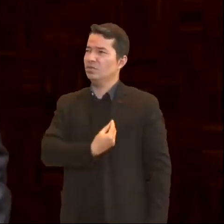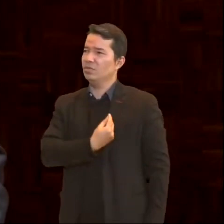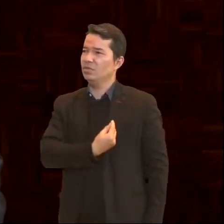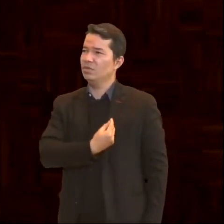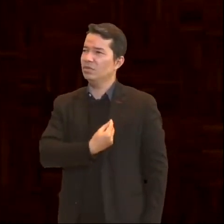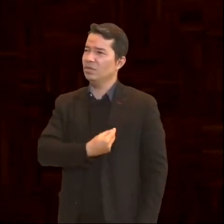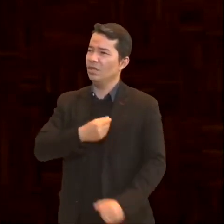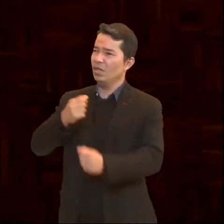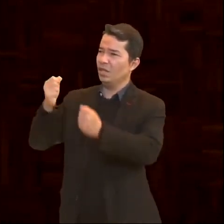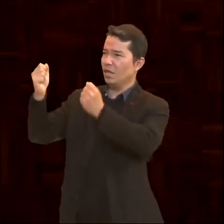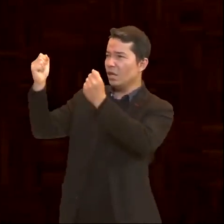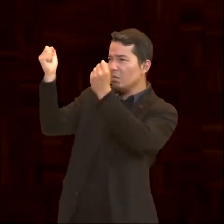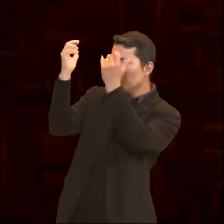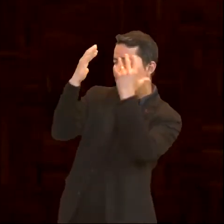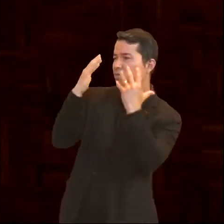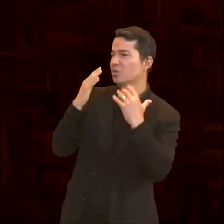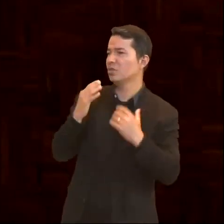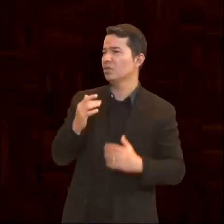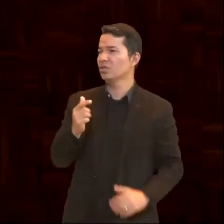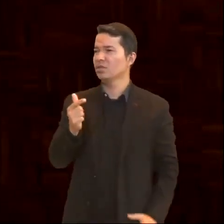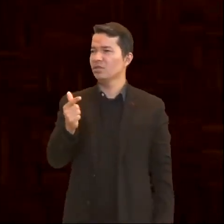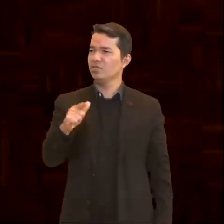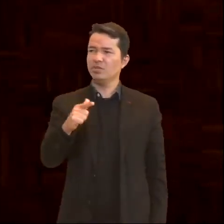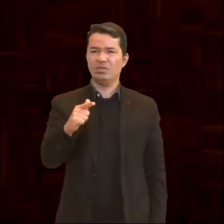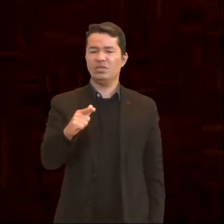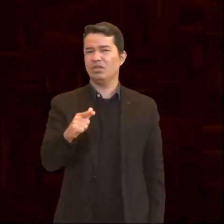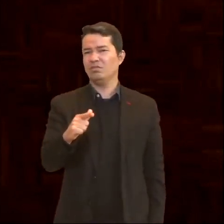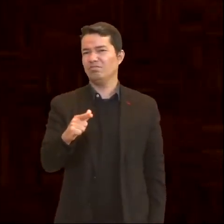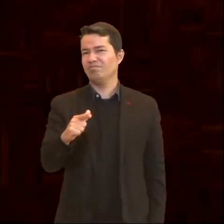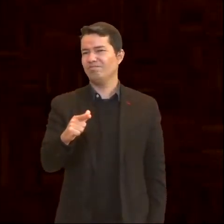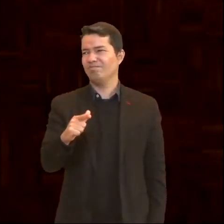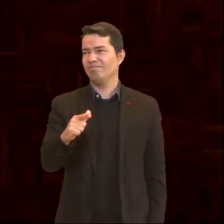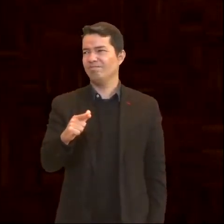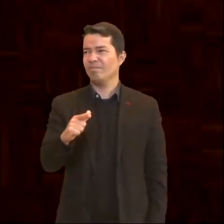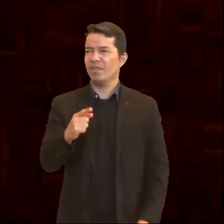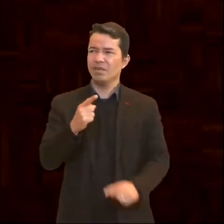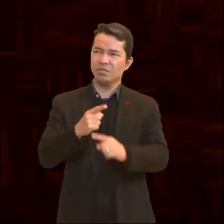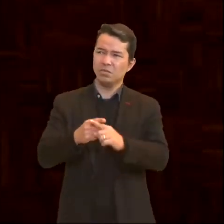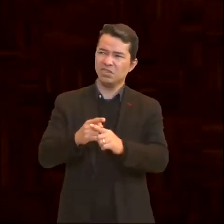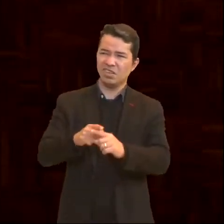nossa vida, porque Deus não impõe,